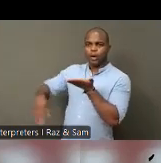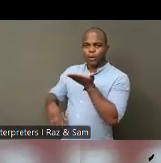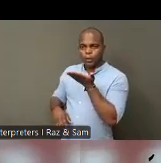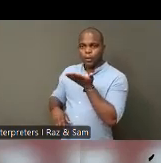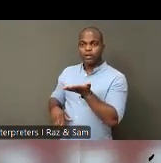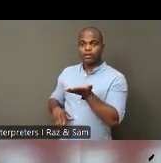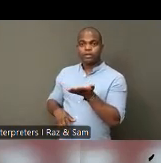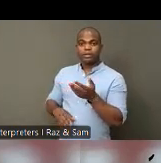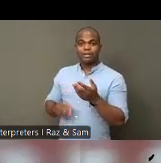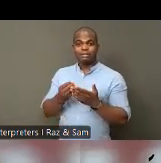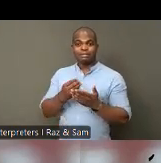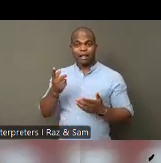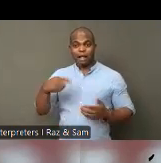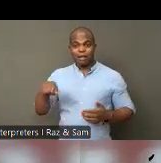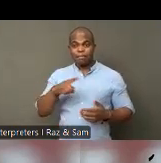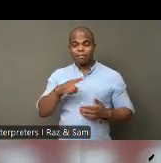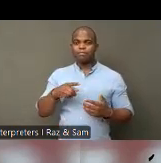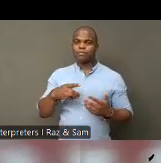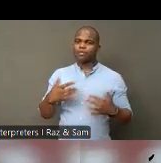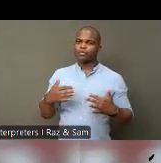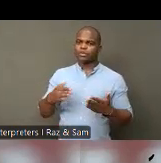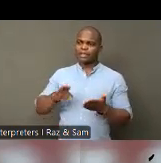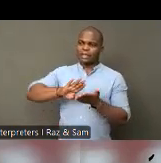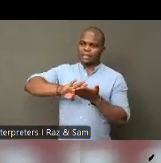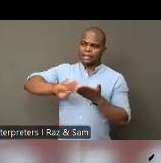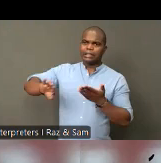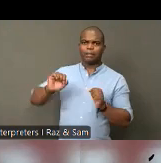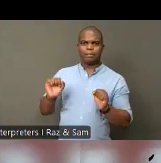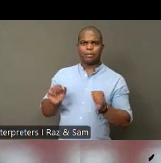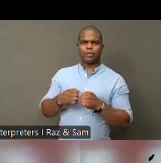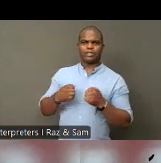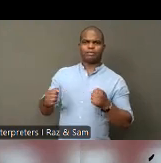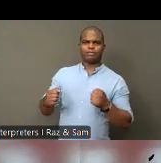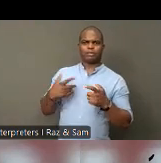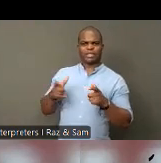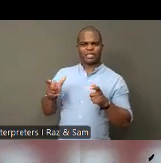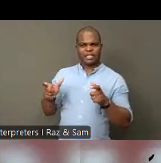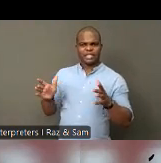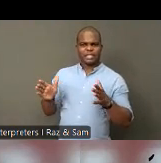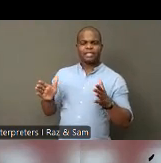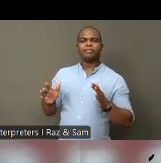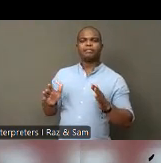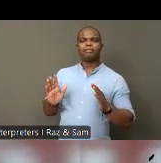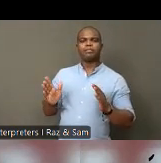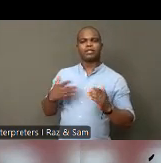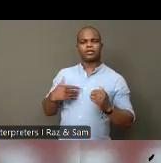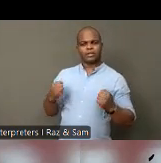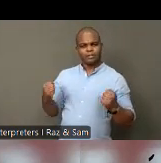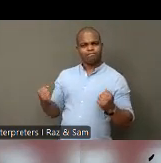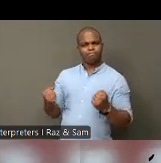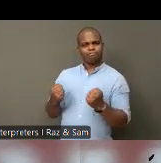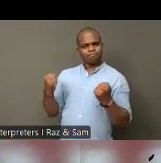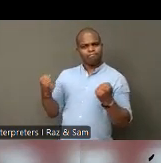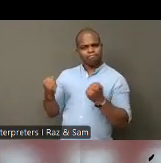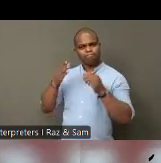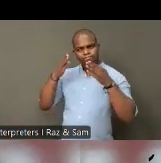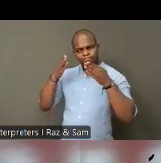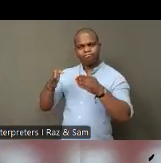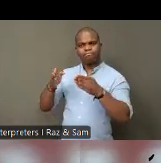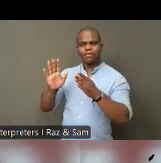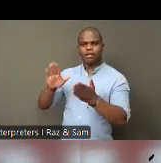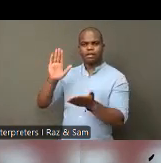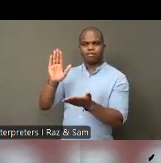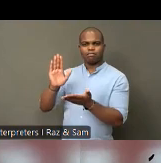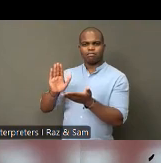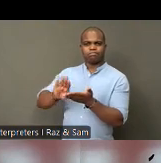para aquelas que possivelmente não vamos poder erradicar, o nosso objetivo é certificar que vamos controlá-las. Nós acreditamos que